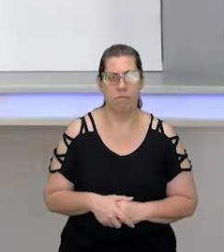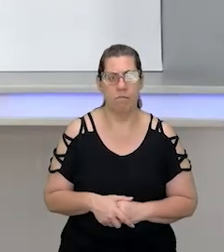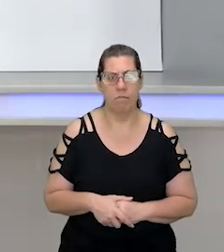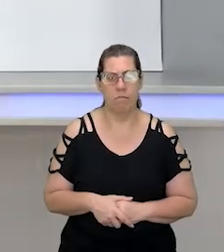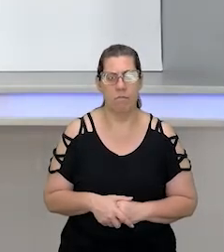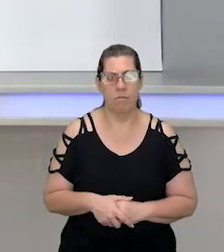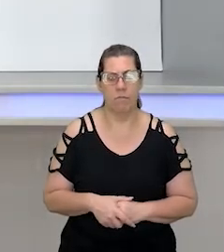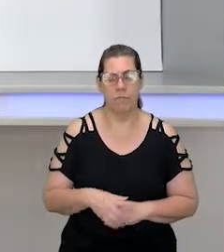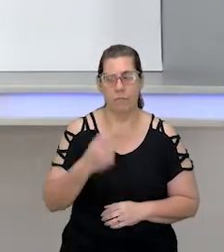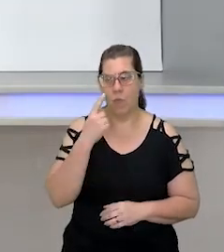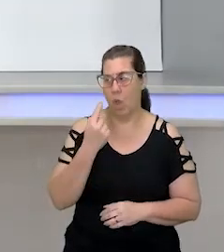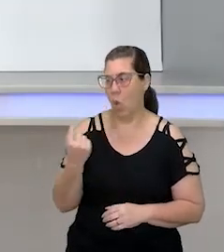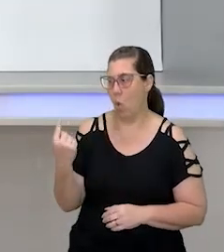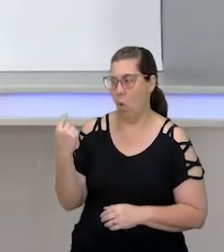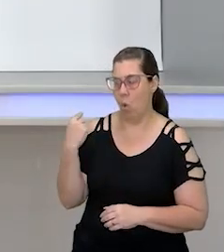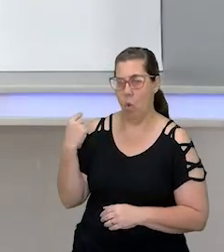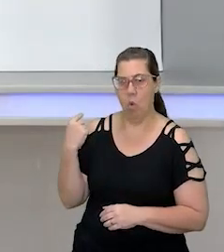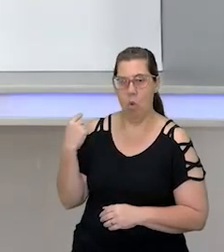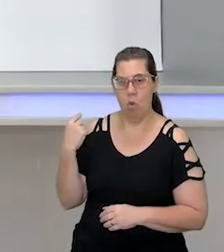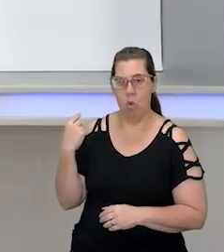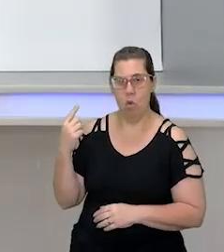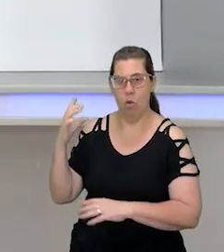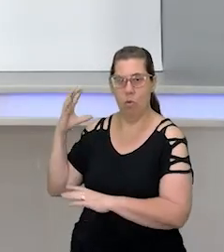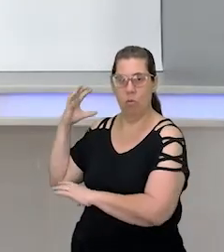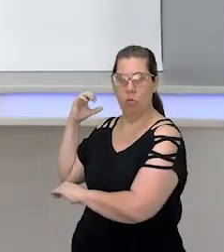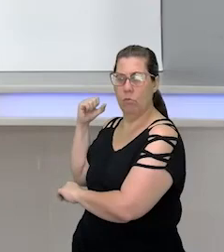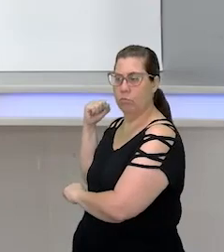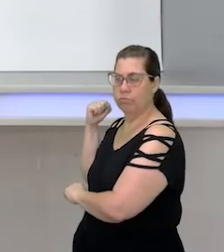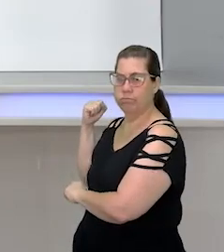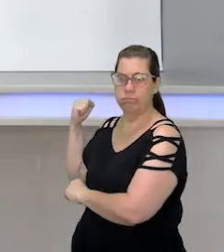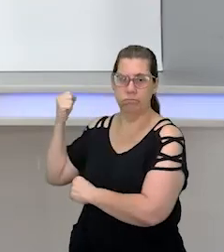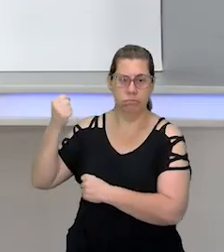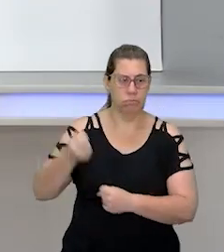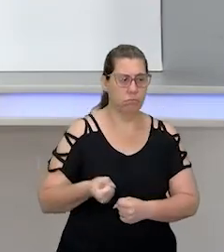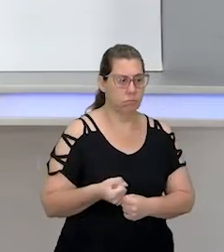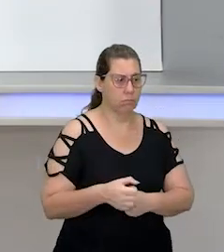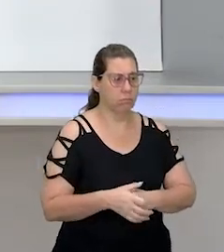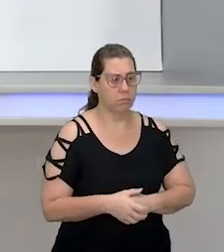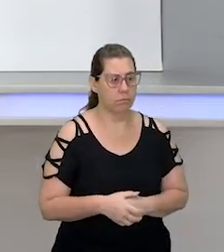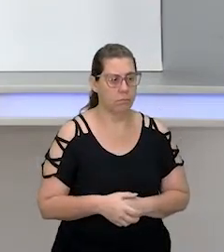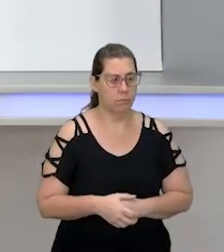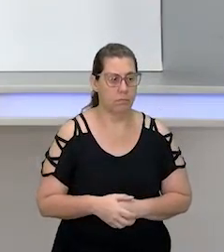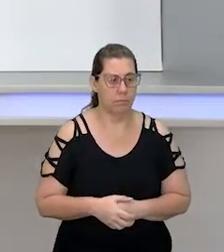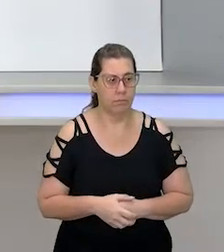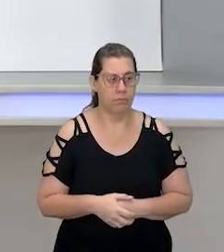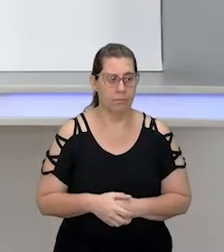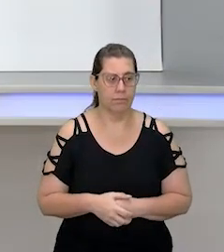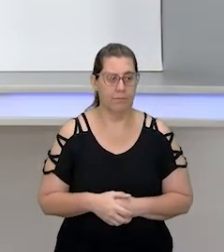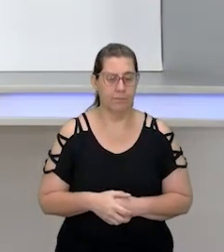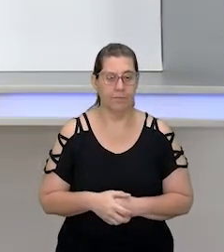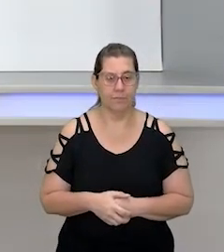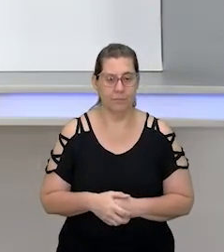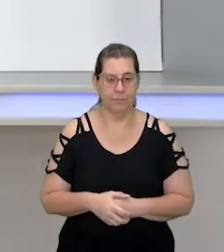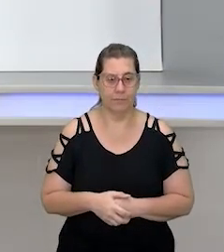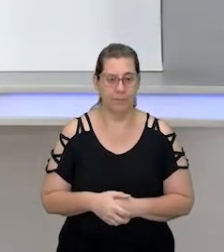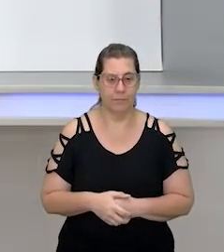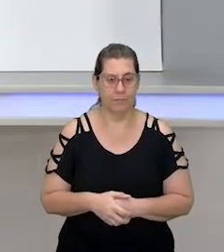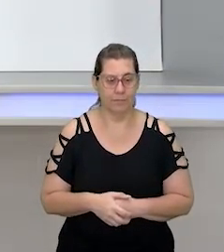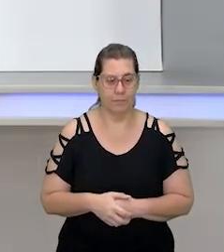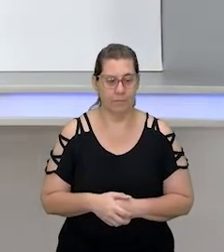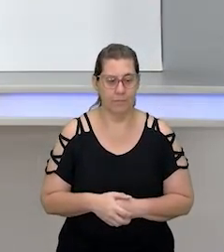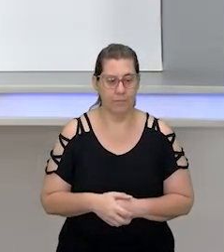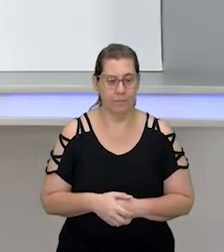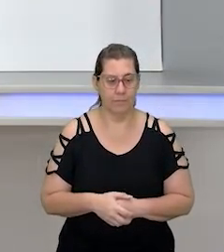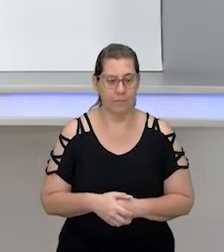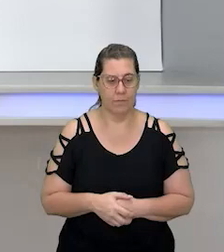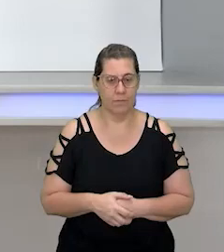vindo um adversário atrás de mim, eu chego aqui, entro com o Shiguruma, segurei, derrubei a pessoa, né? Aí tá vindo